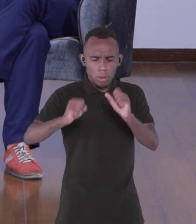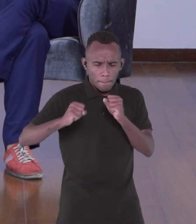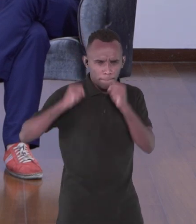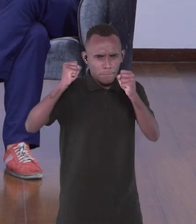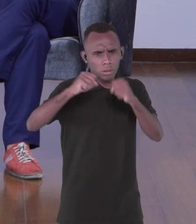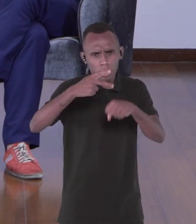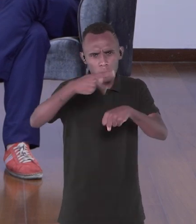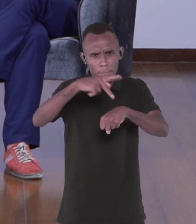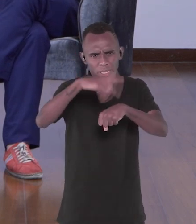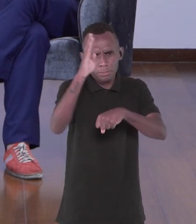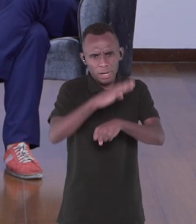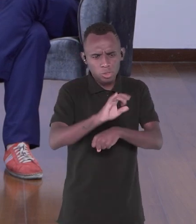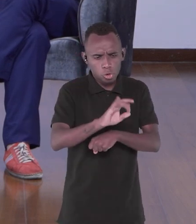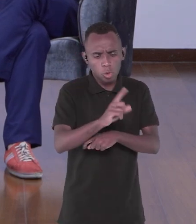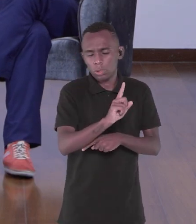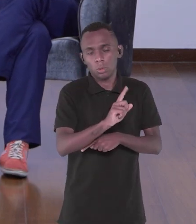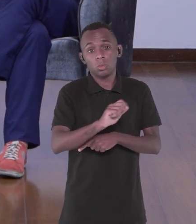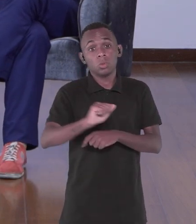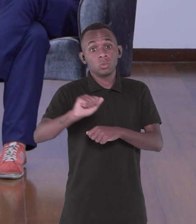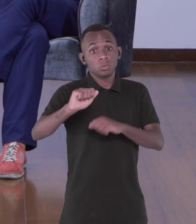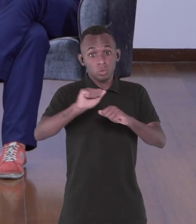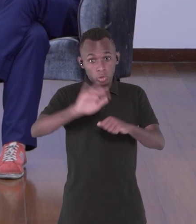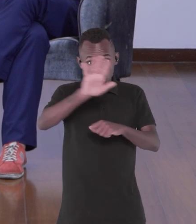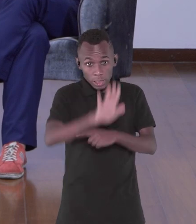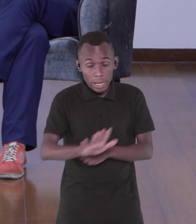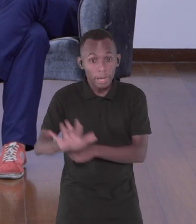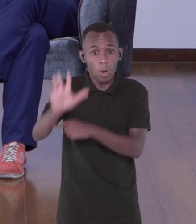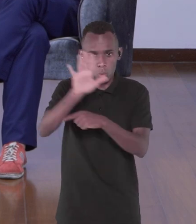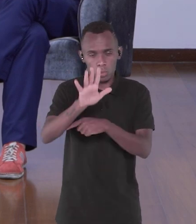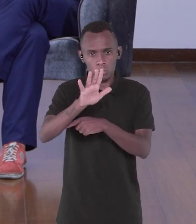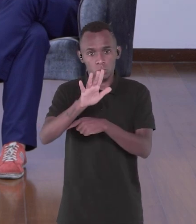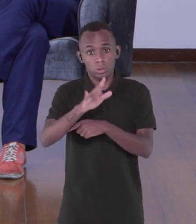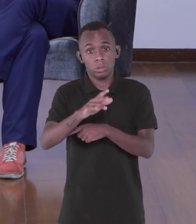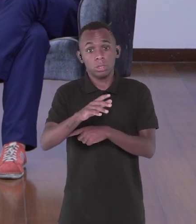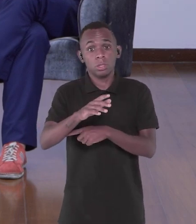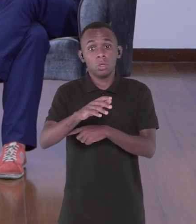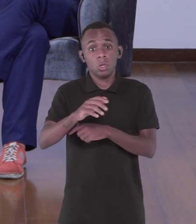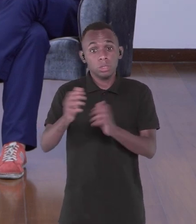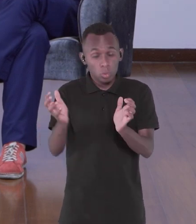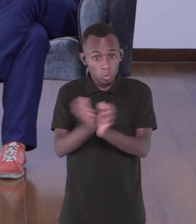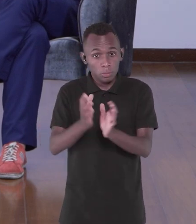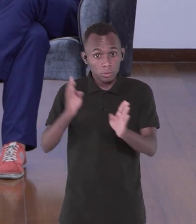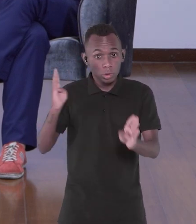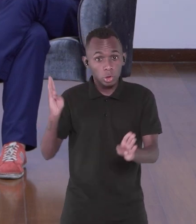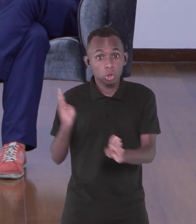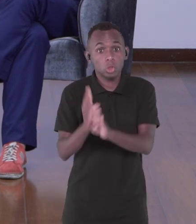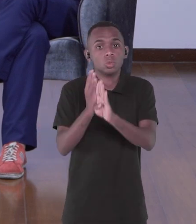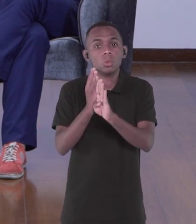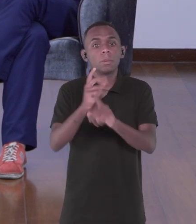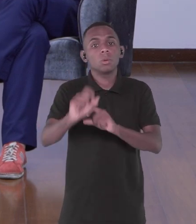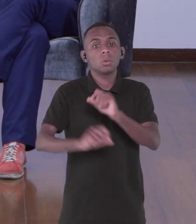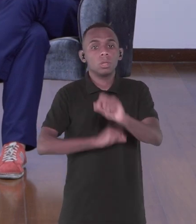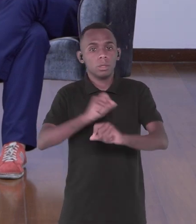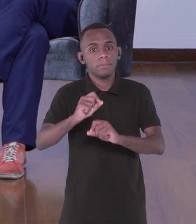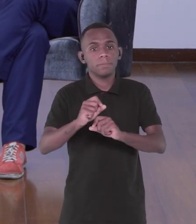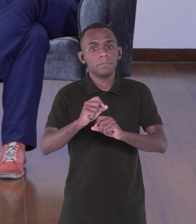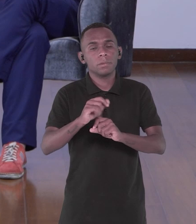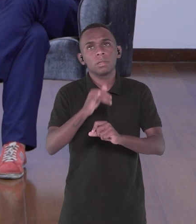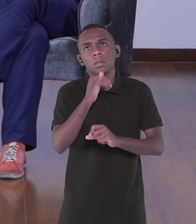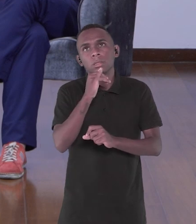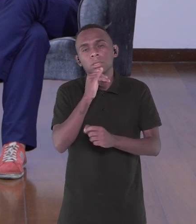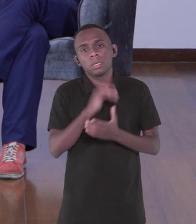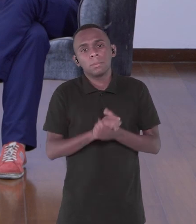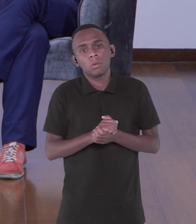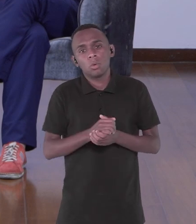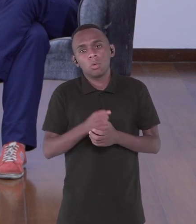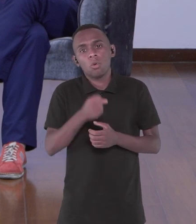não, de uma forma geral, o grupo no poder descobriu que para o vovô